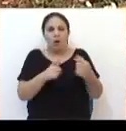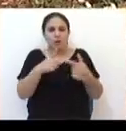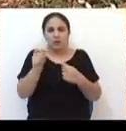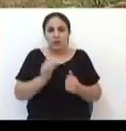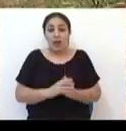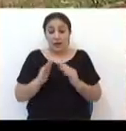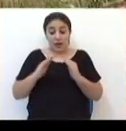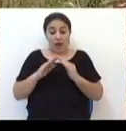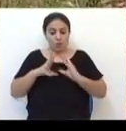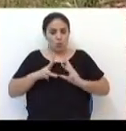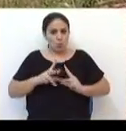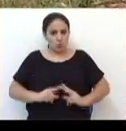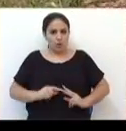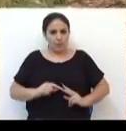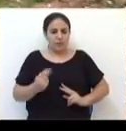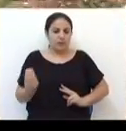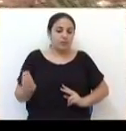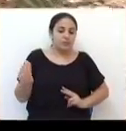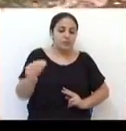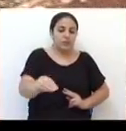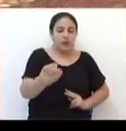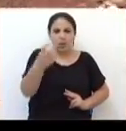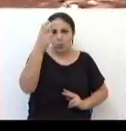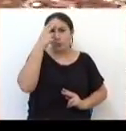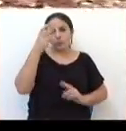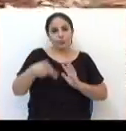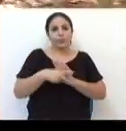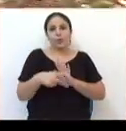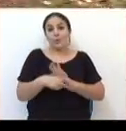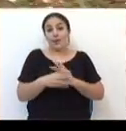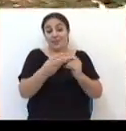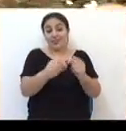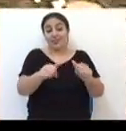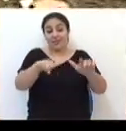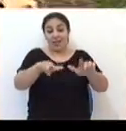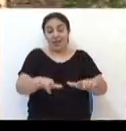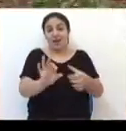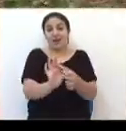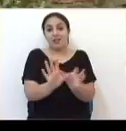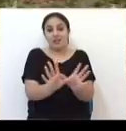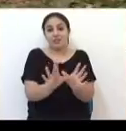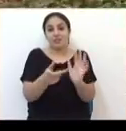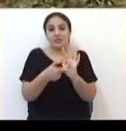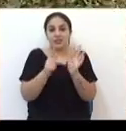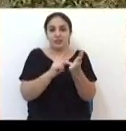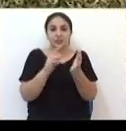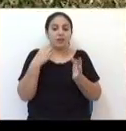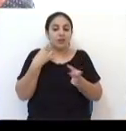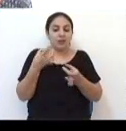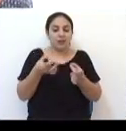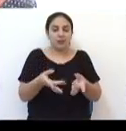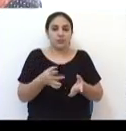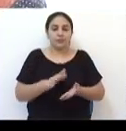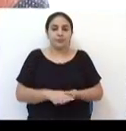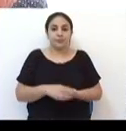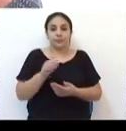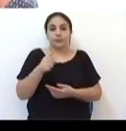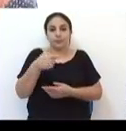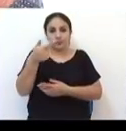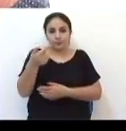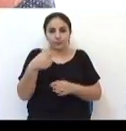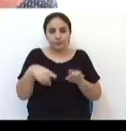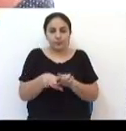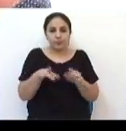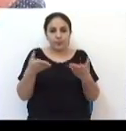deles, traz para cá, parece que uma cultura que existe, que terreno baldio é sinônimo de depósito de lixo. Outro